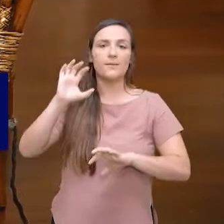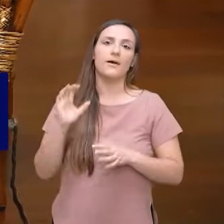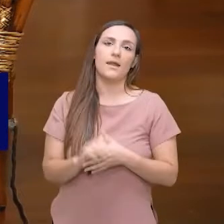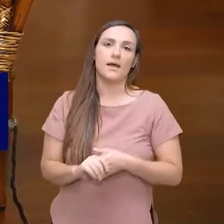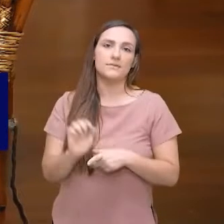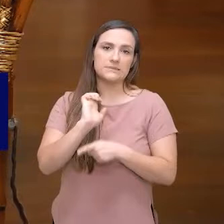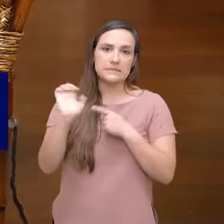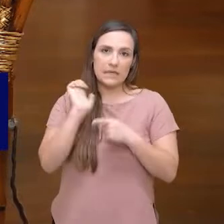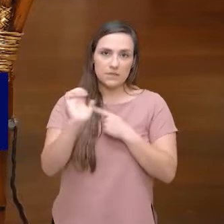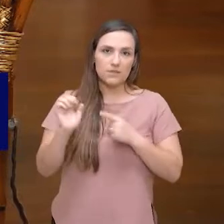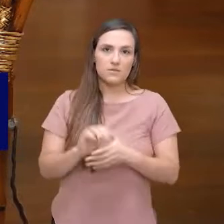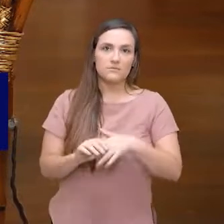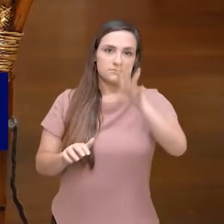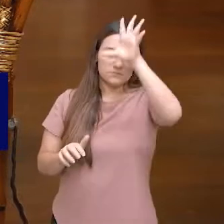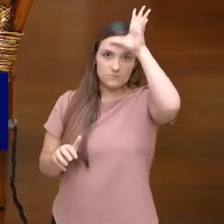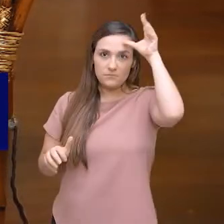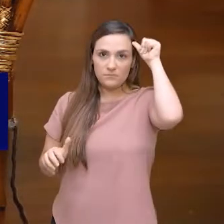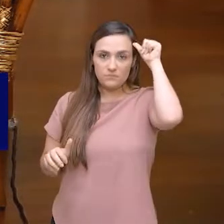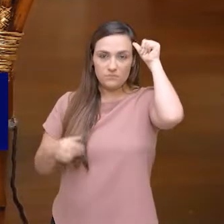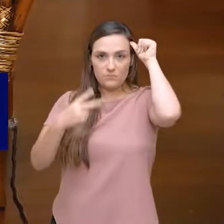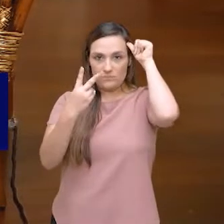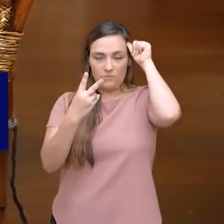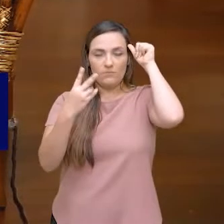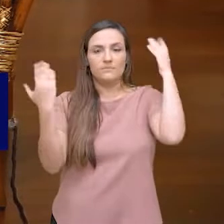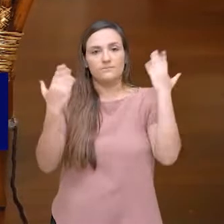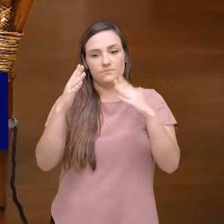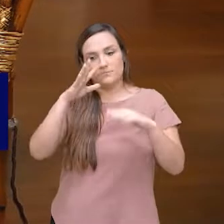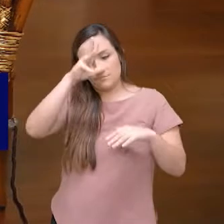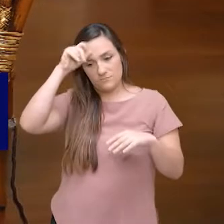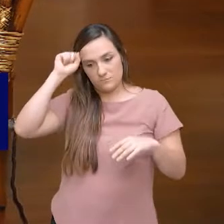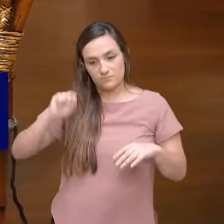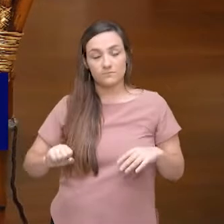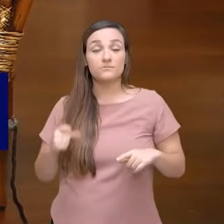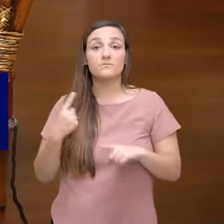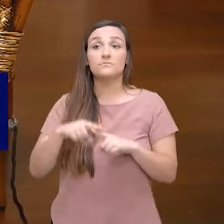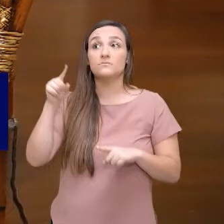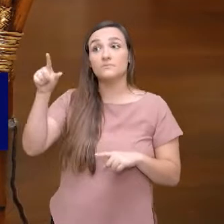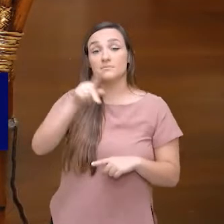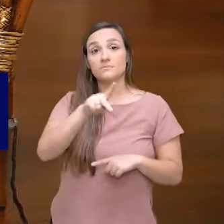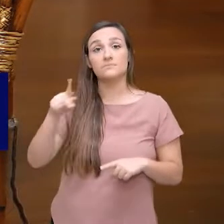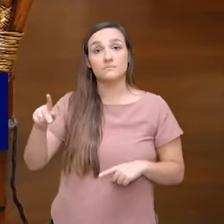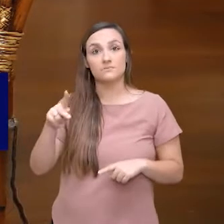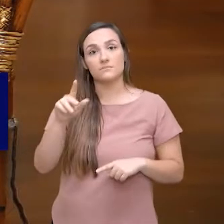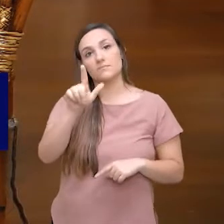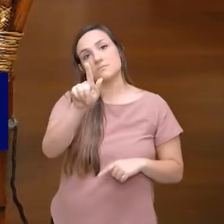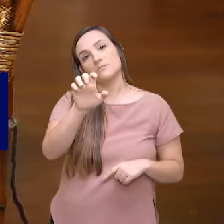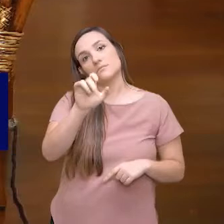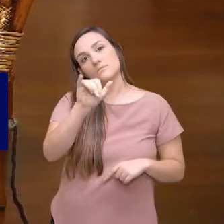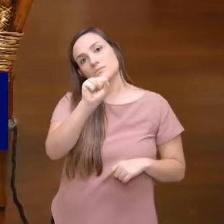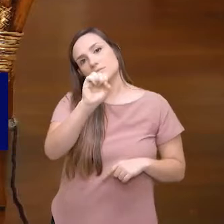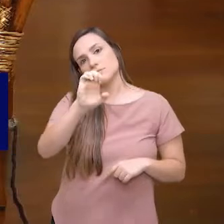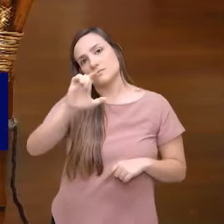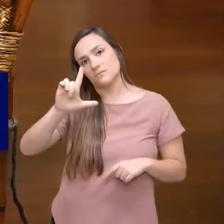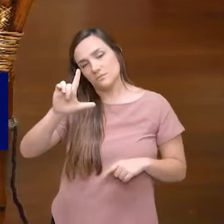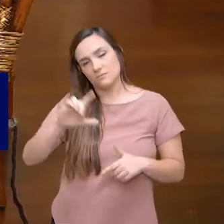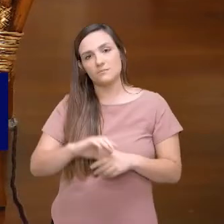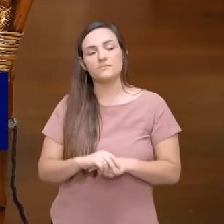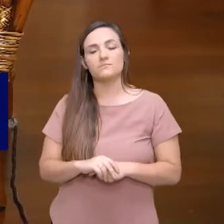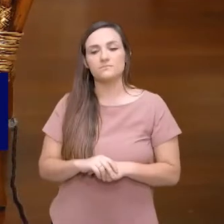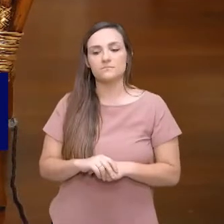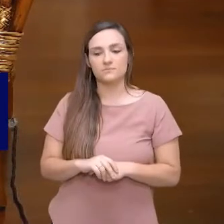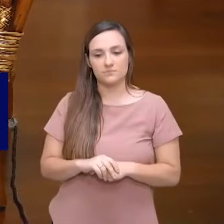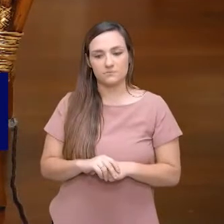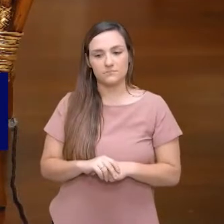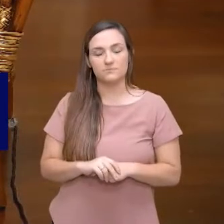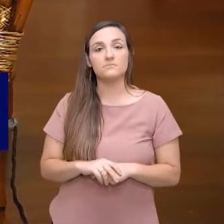por iniciativa do presidente Geisel, por sugestão do